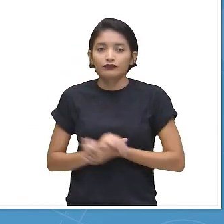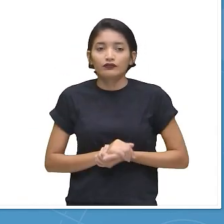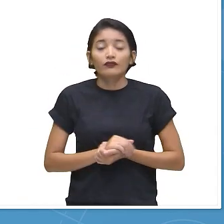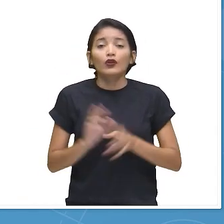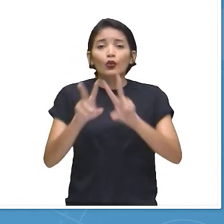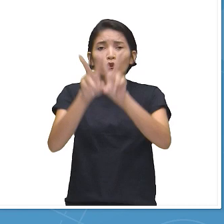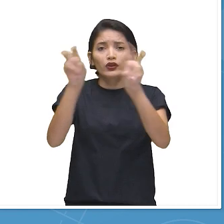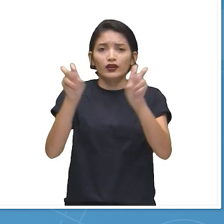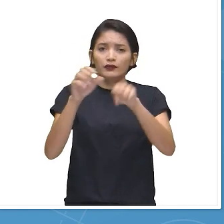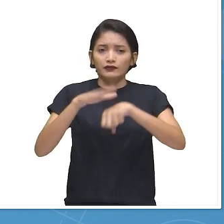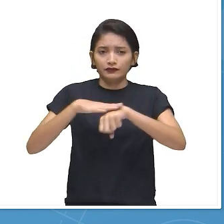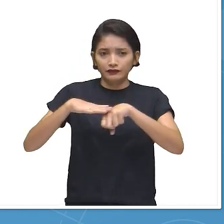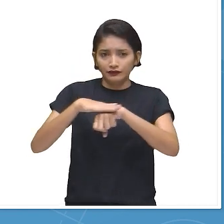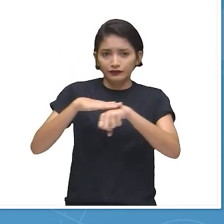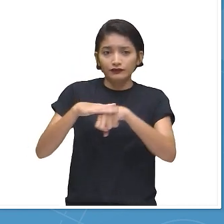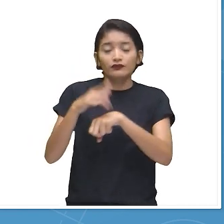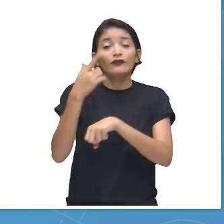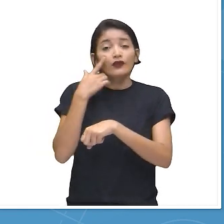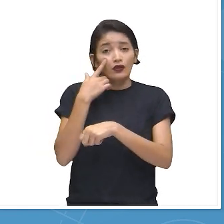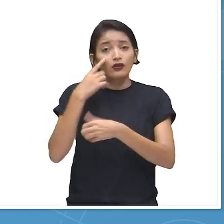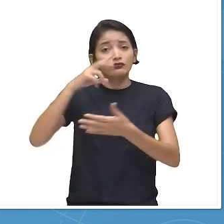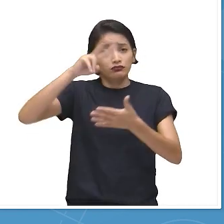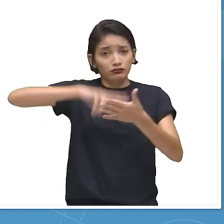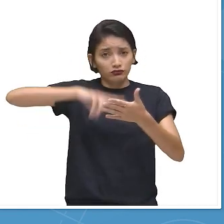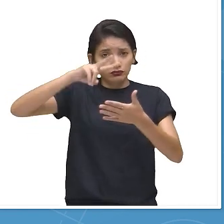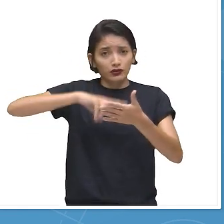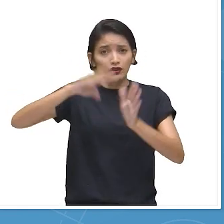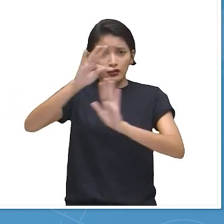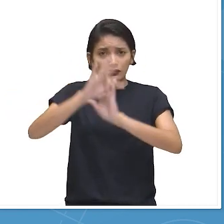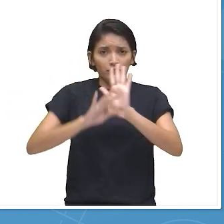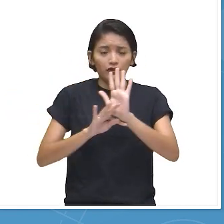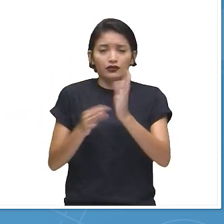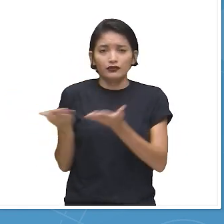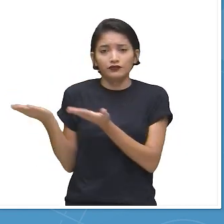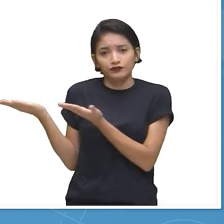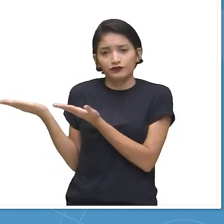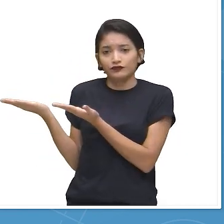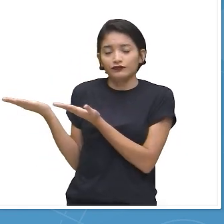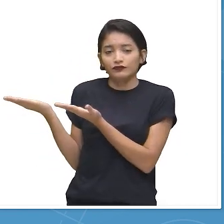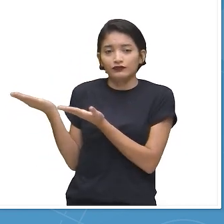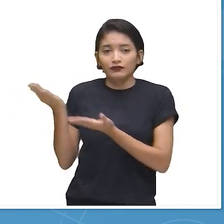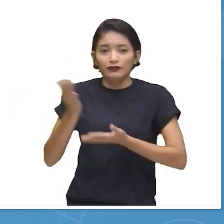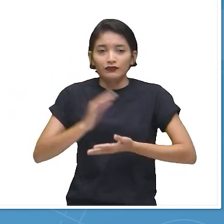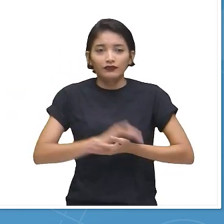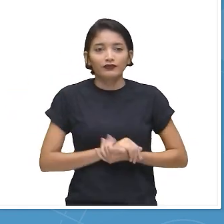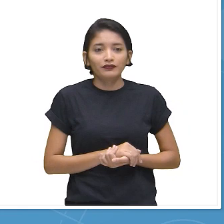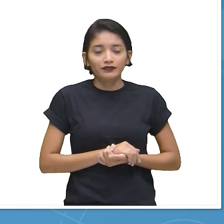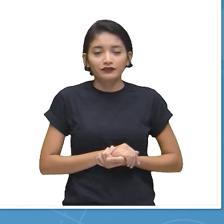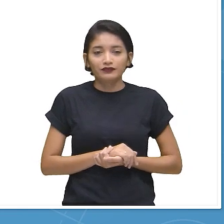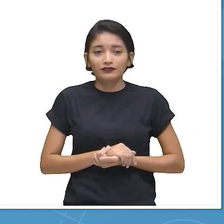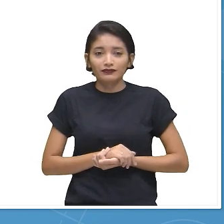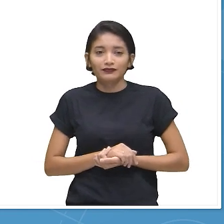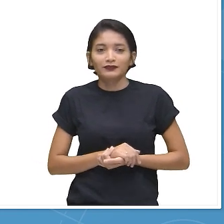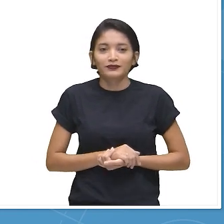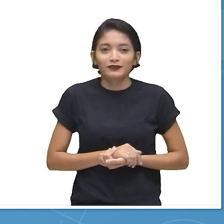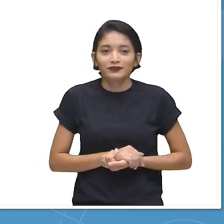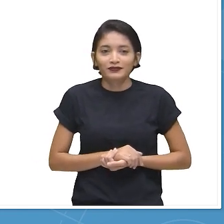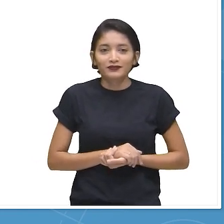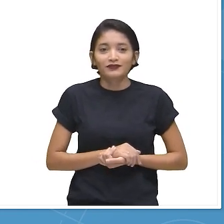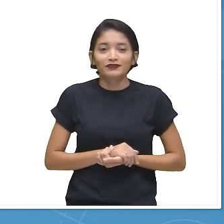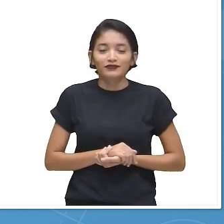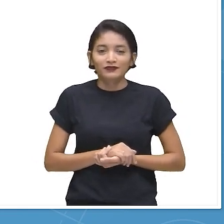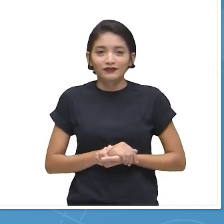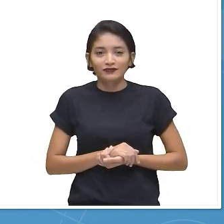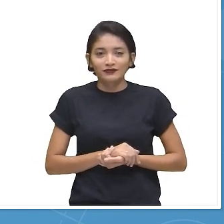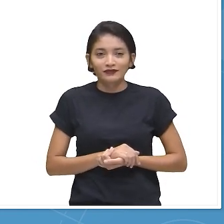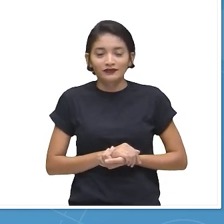Conversa. Quando um tatu encontra outro tatu, tratam-se por tu. Como estás